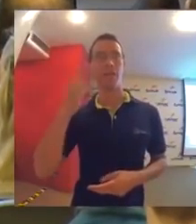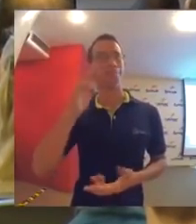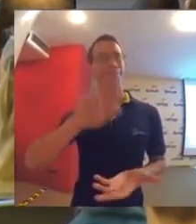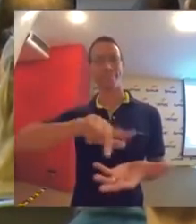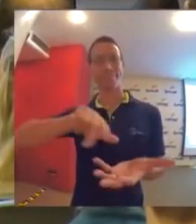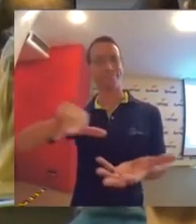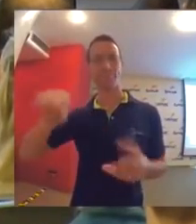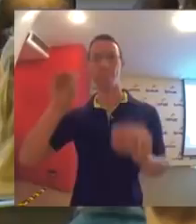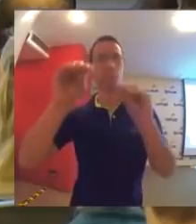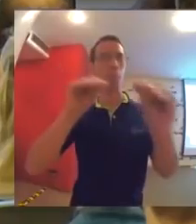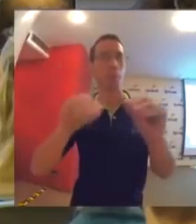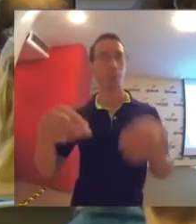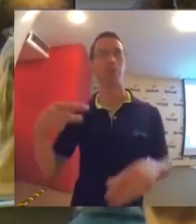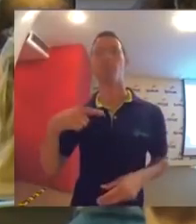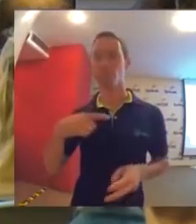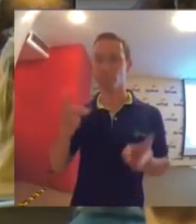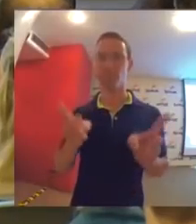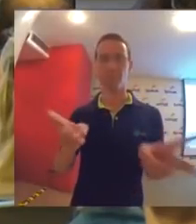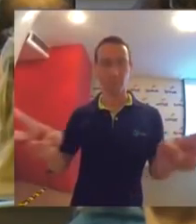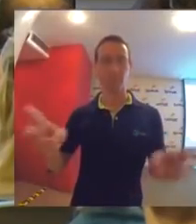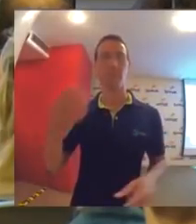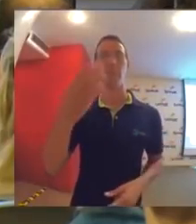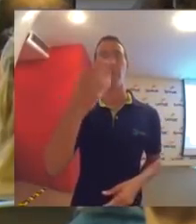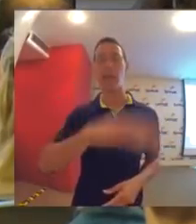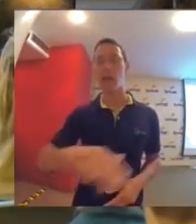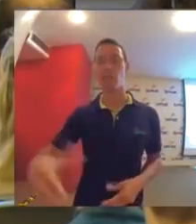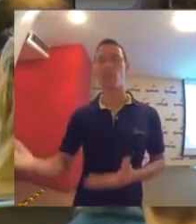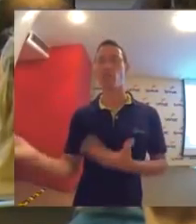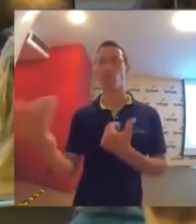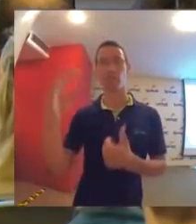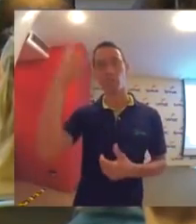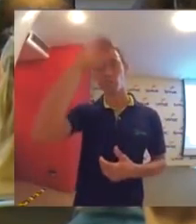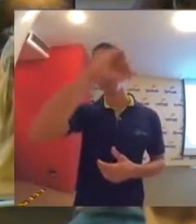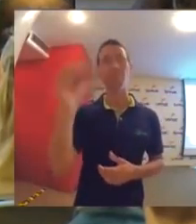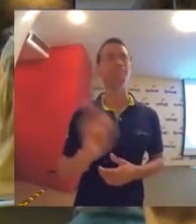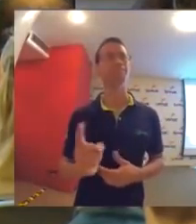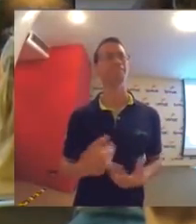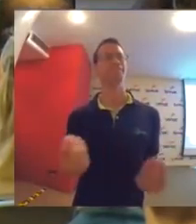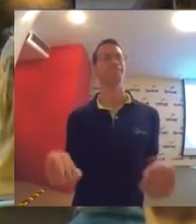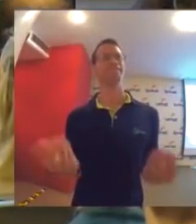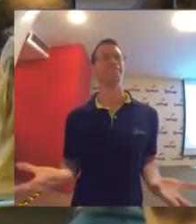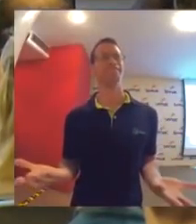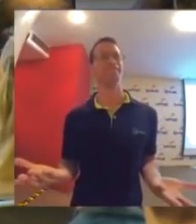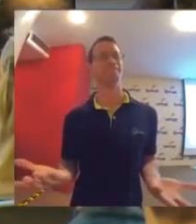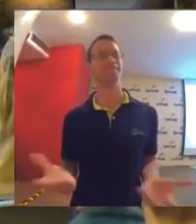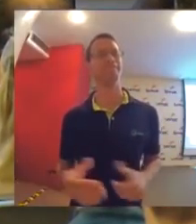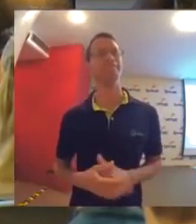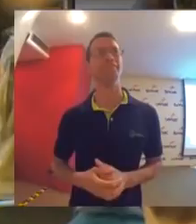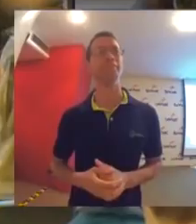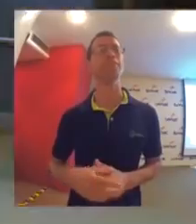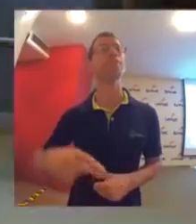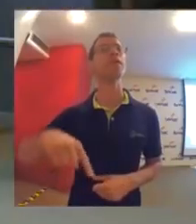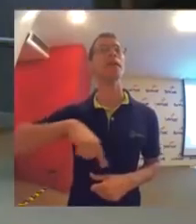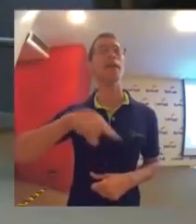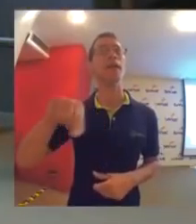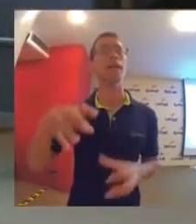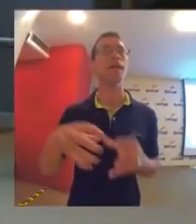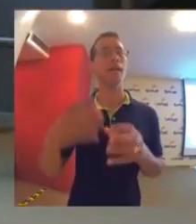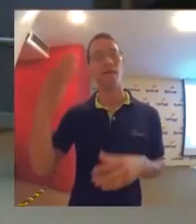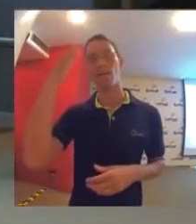a haver crianças e jovens que não aprendiam. Que raio! Até que nós